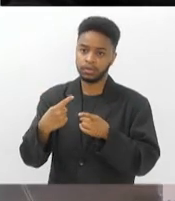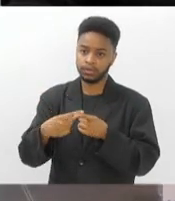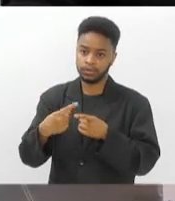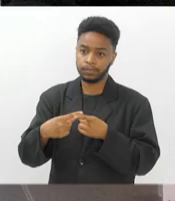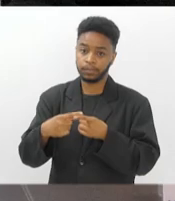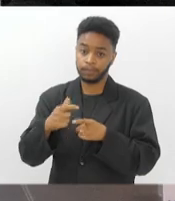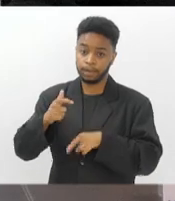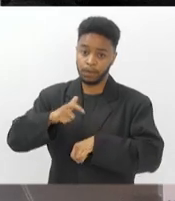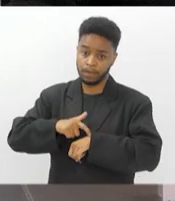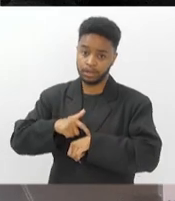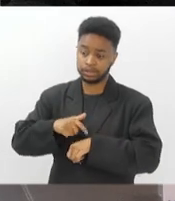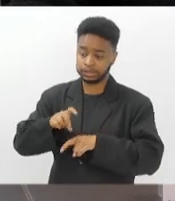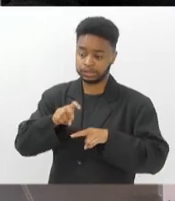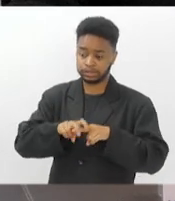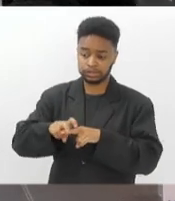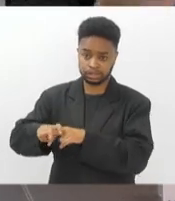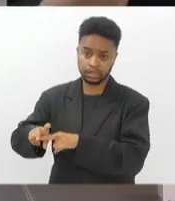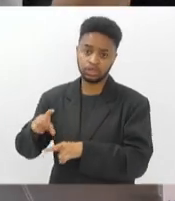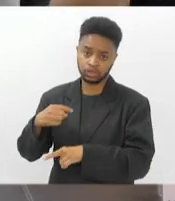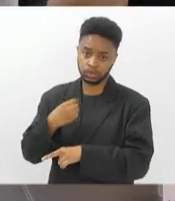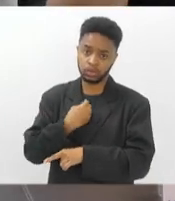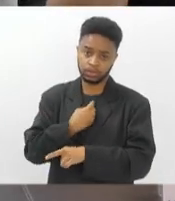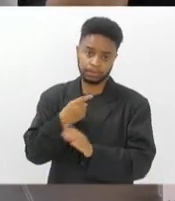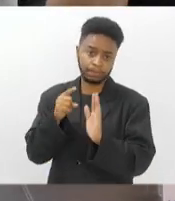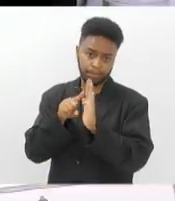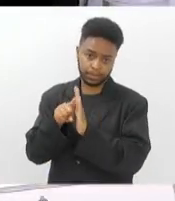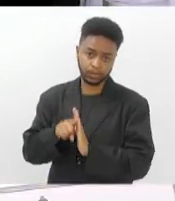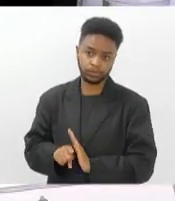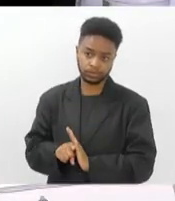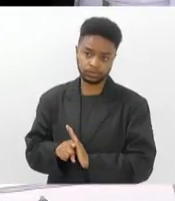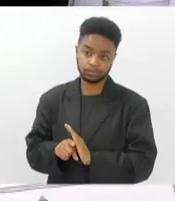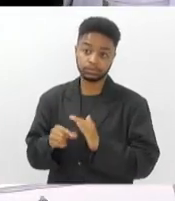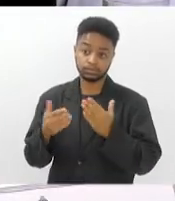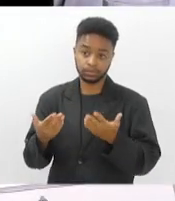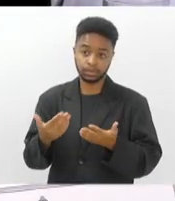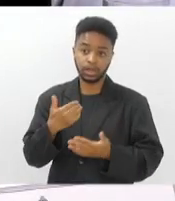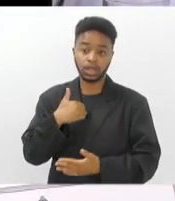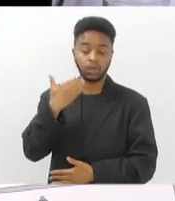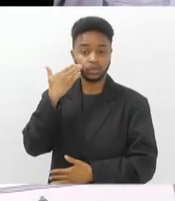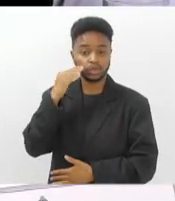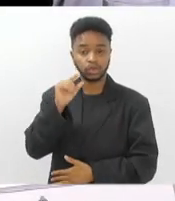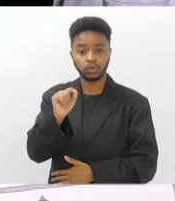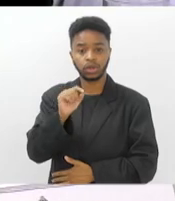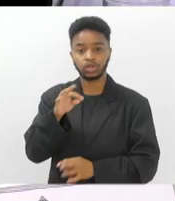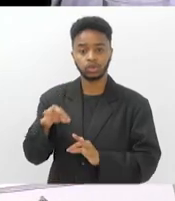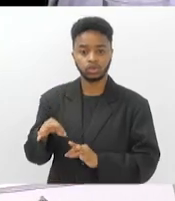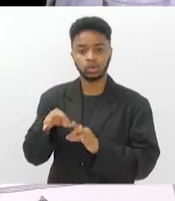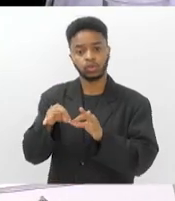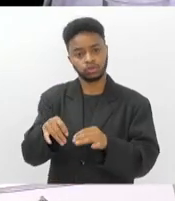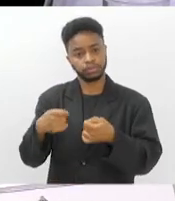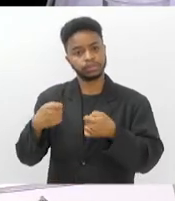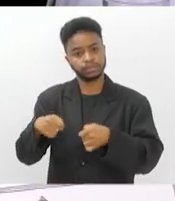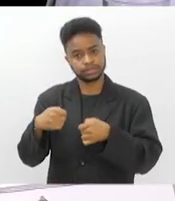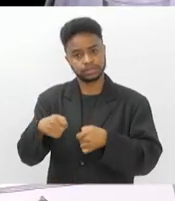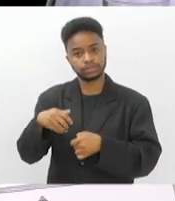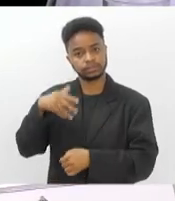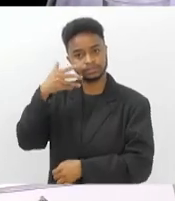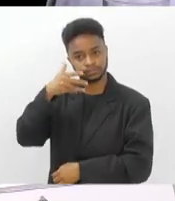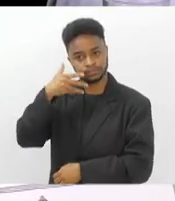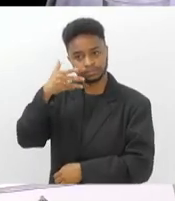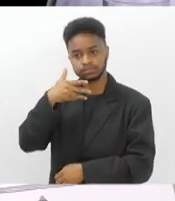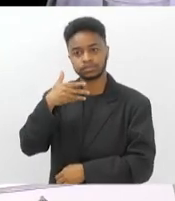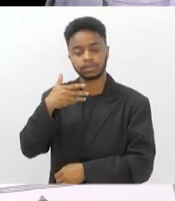estiverem sentados nesta posição que estamos aqui é então eu entendo que todos são necessários serem ouvidos